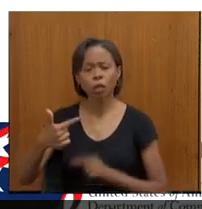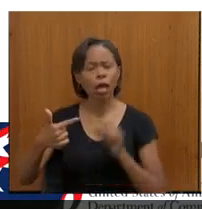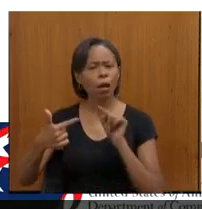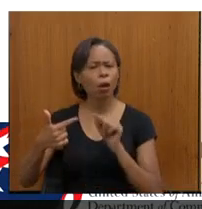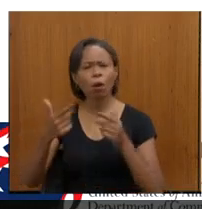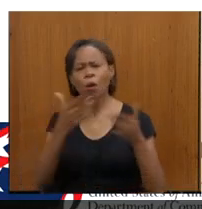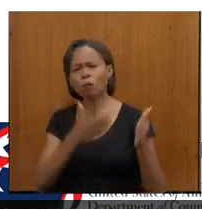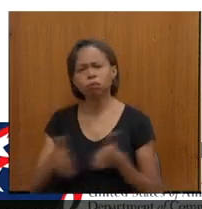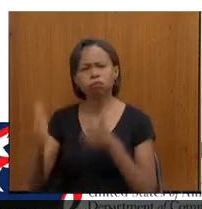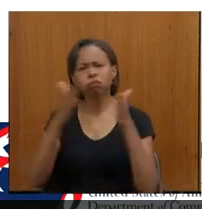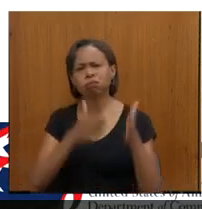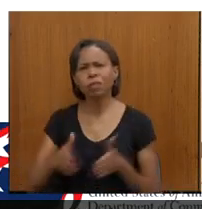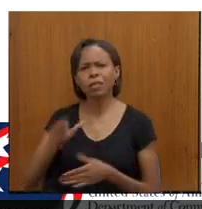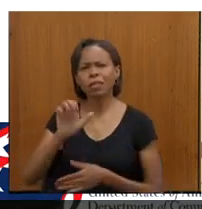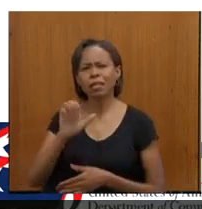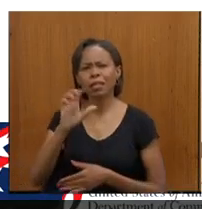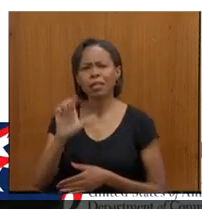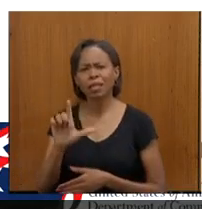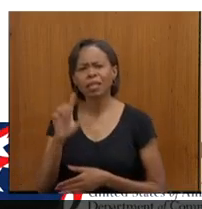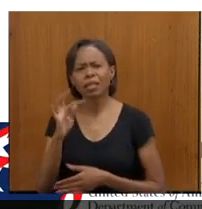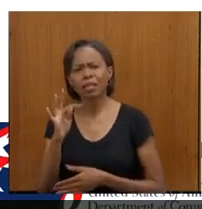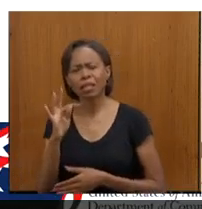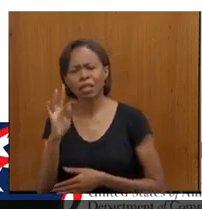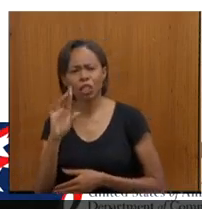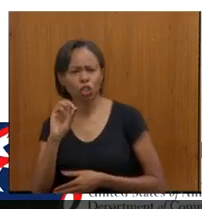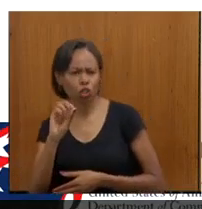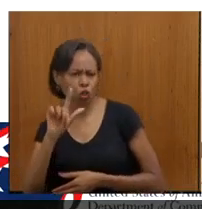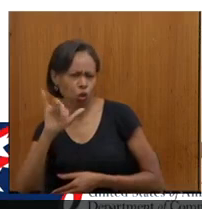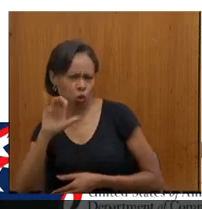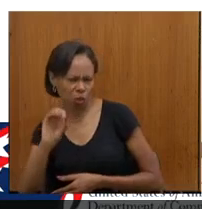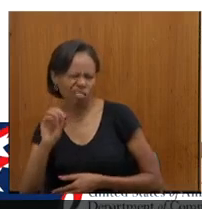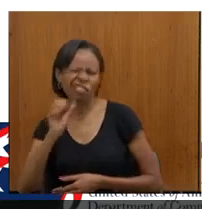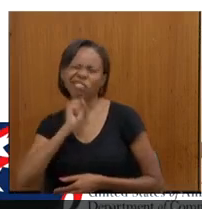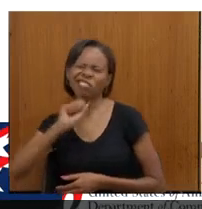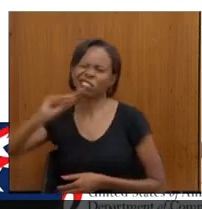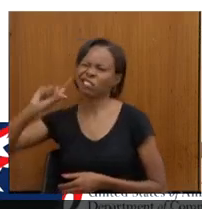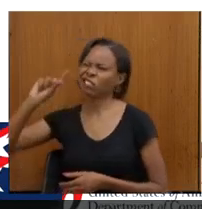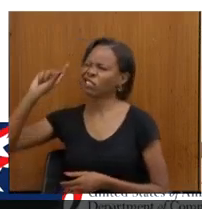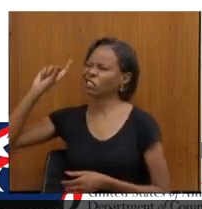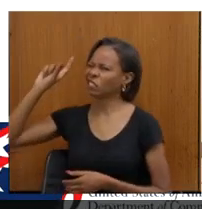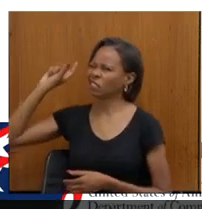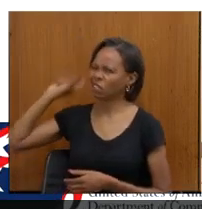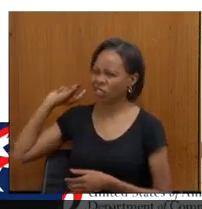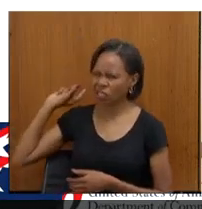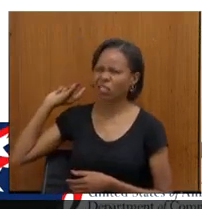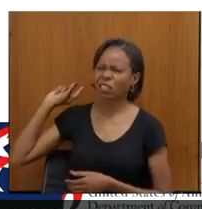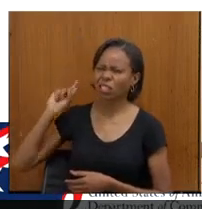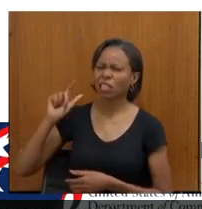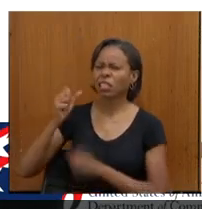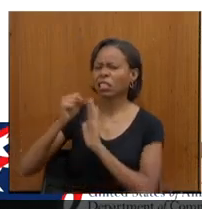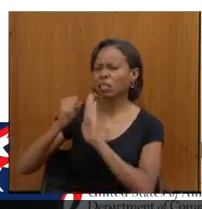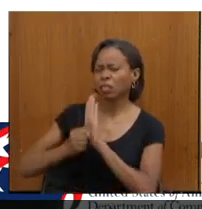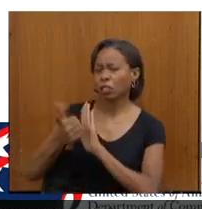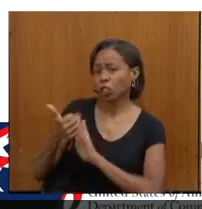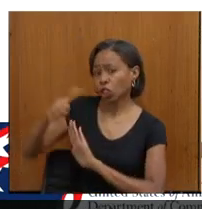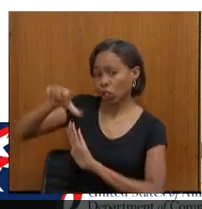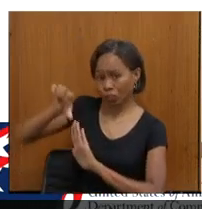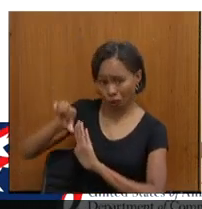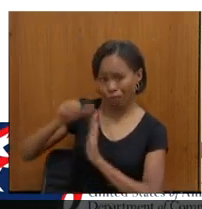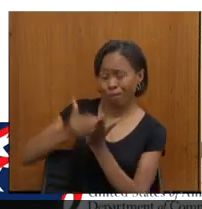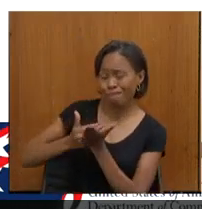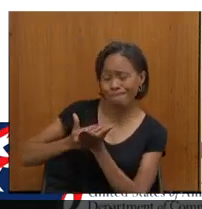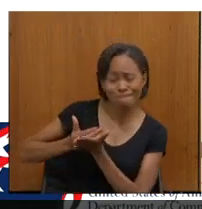processo de eletrólise é bastante web data do século 19 Quando foi criado o primeiro processo de necrose e